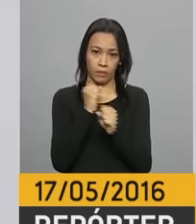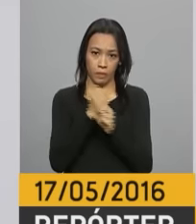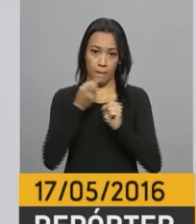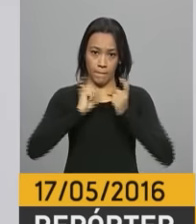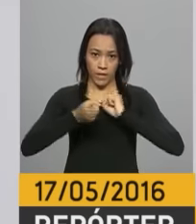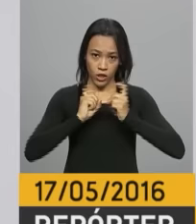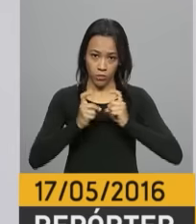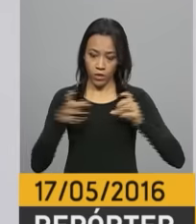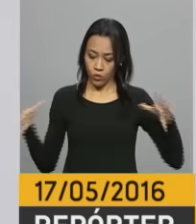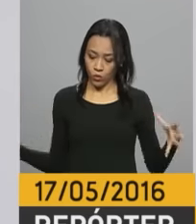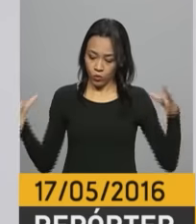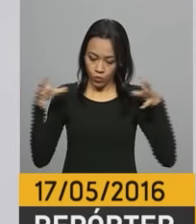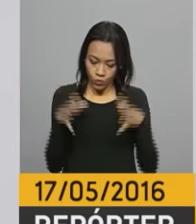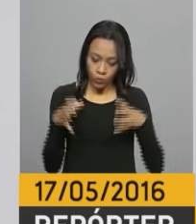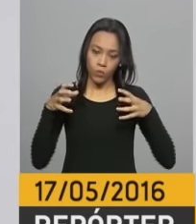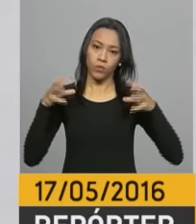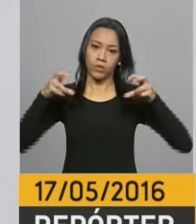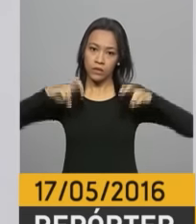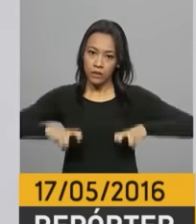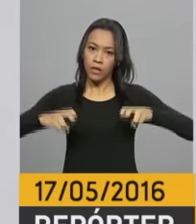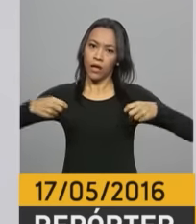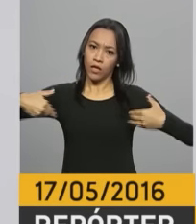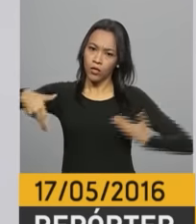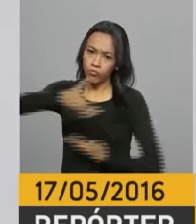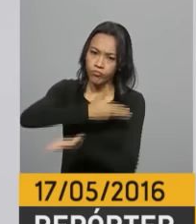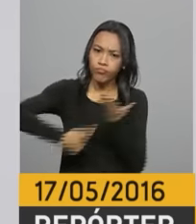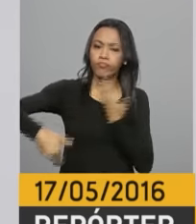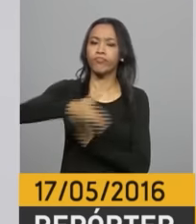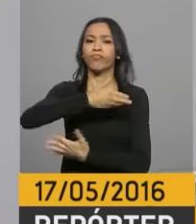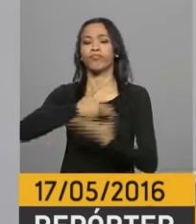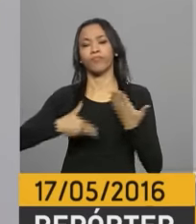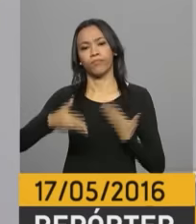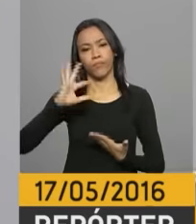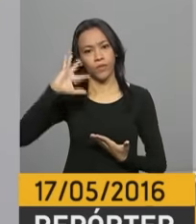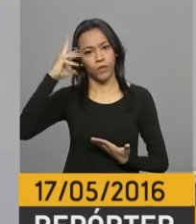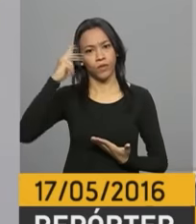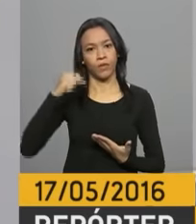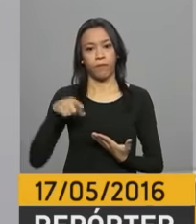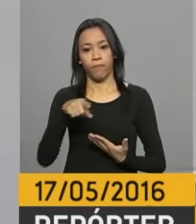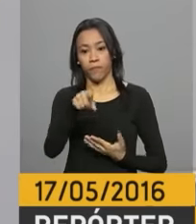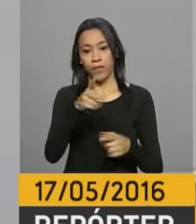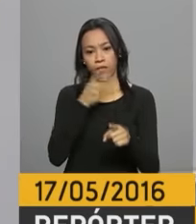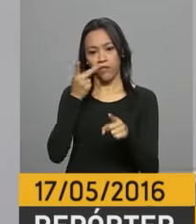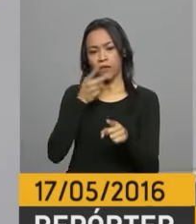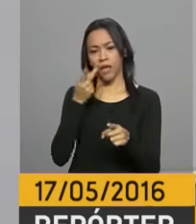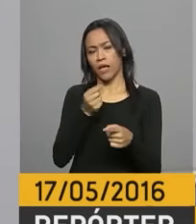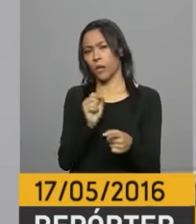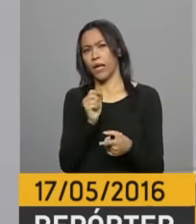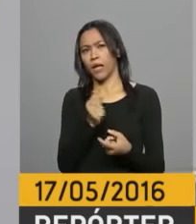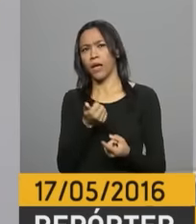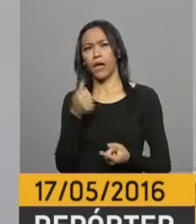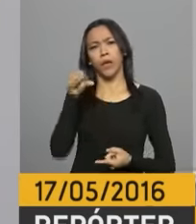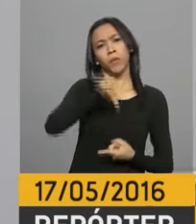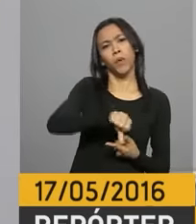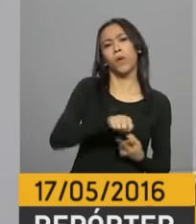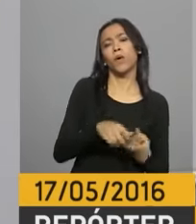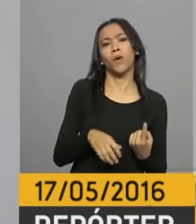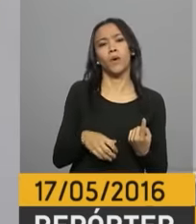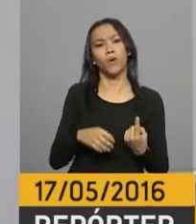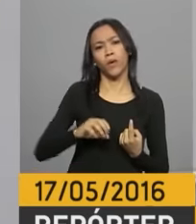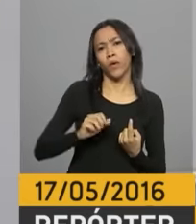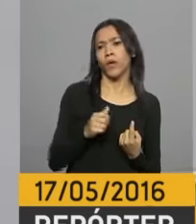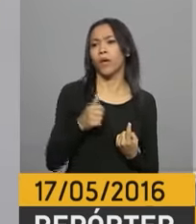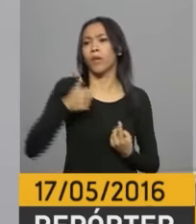trabalho, dar respostas precisas. Então, ao invés de dizer, é pior, é melhor, é muito pior,